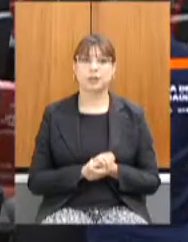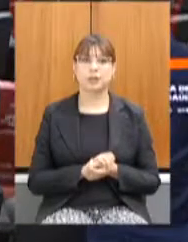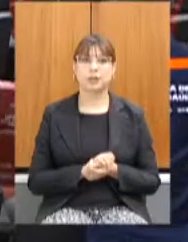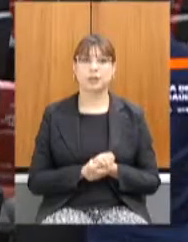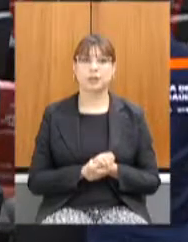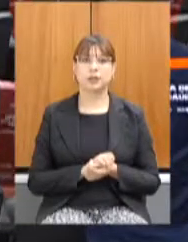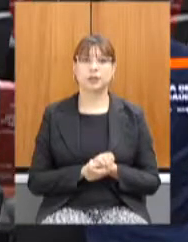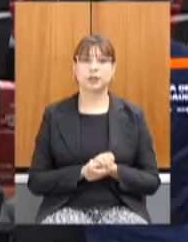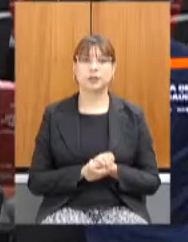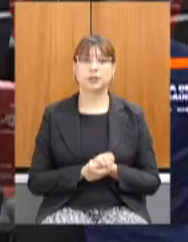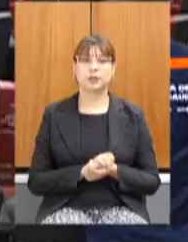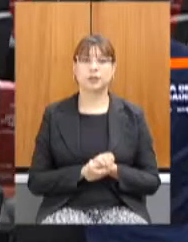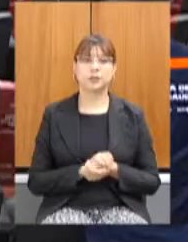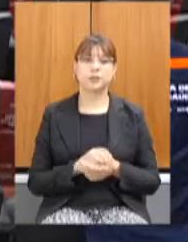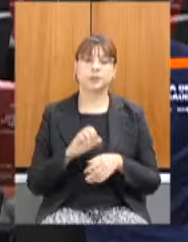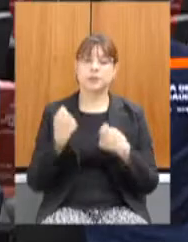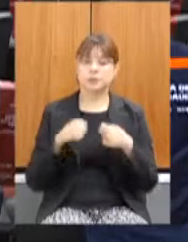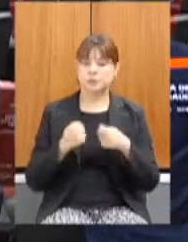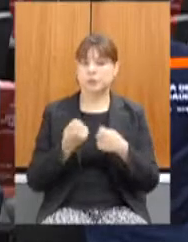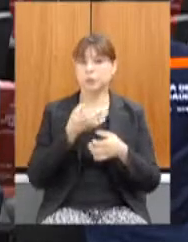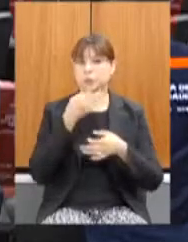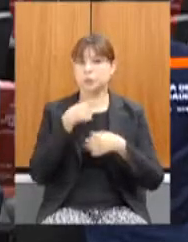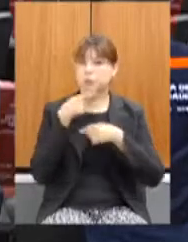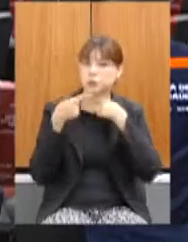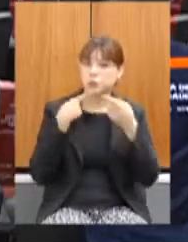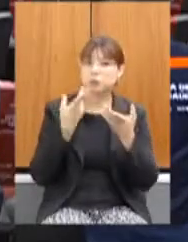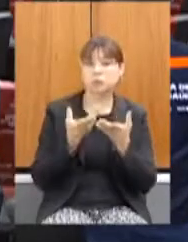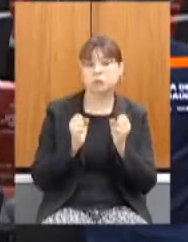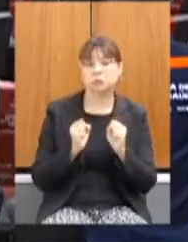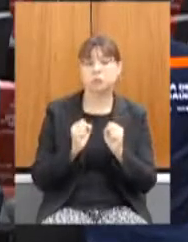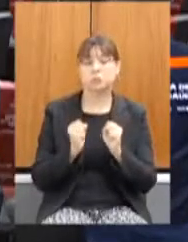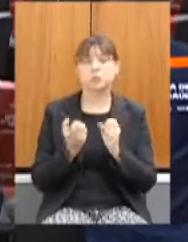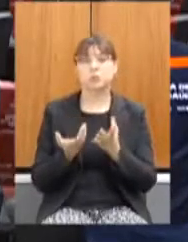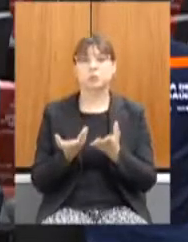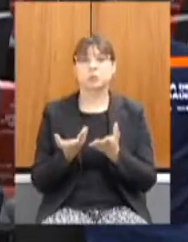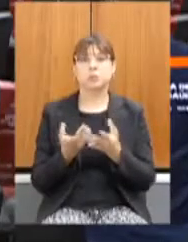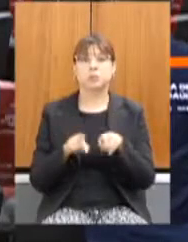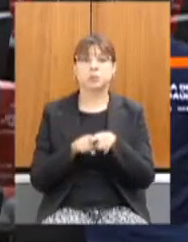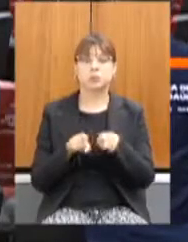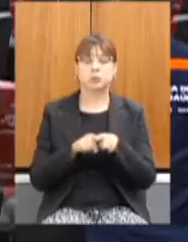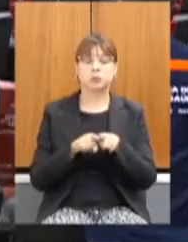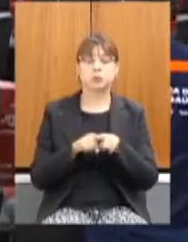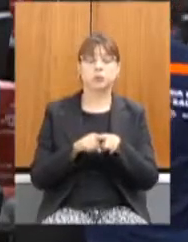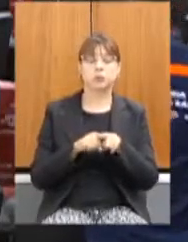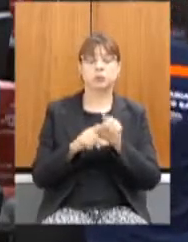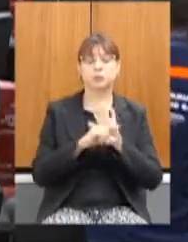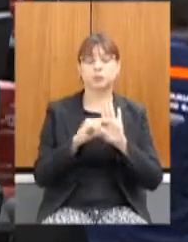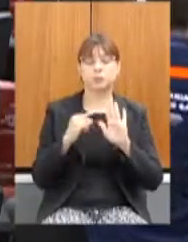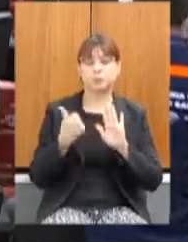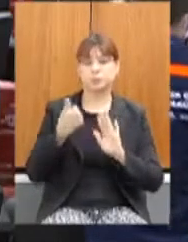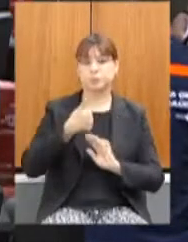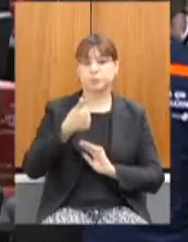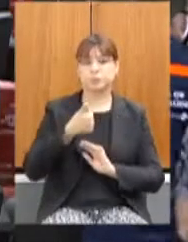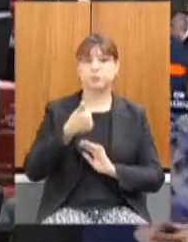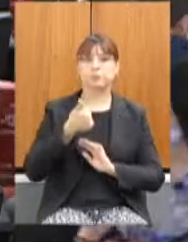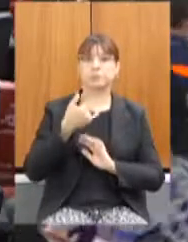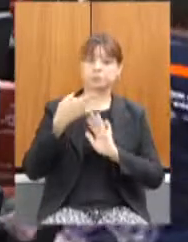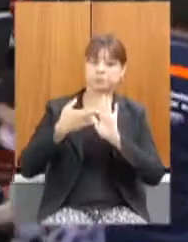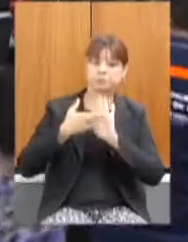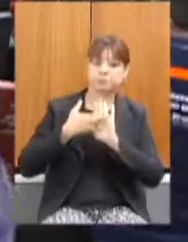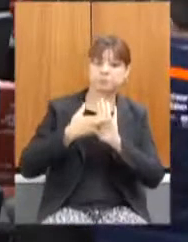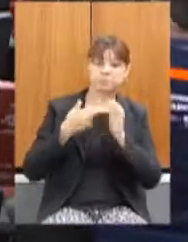para qualquer esclarecimento bom e nos termos do parágrafo primeiro do artigo 132 do Regimento Interno